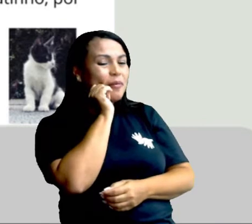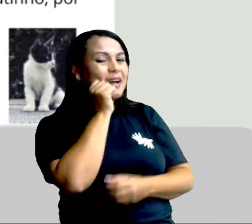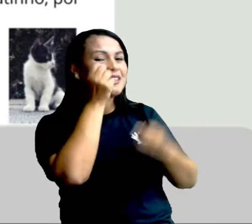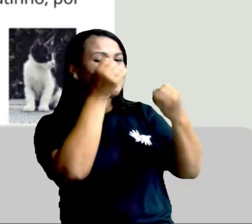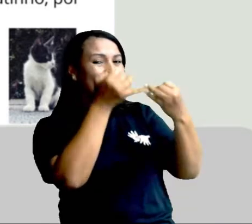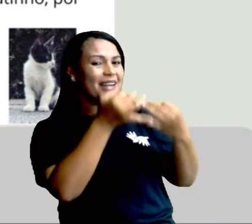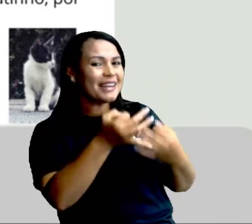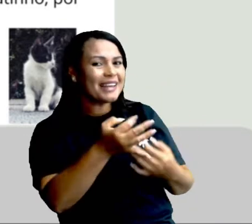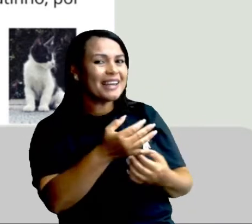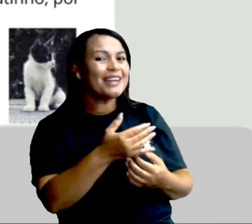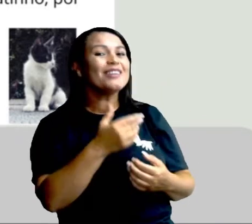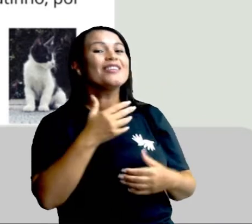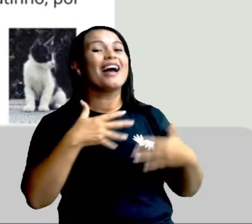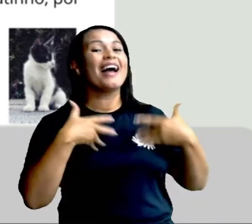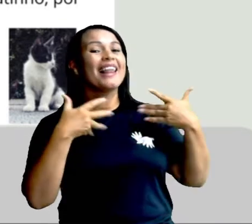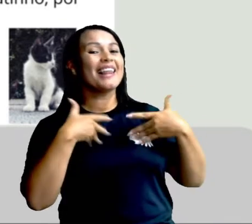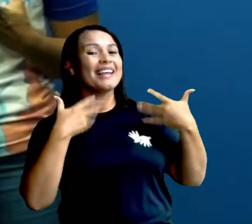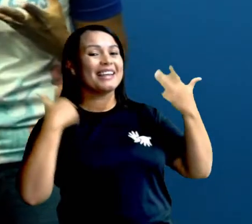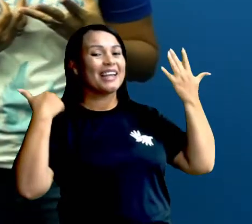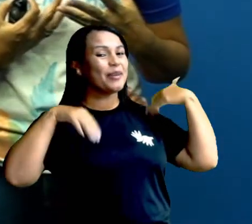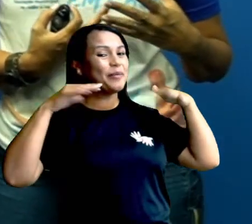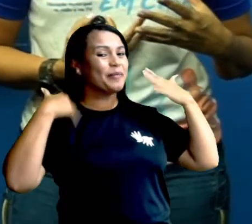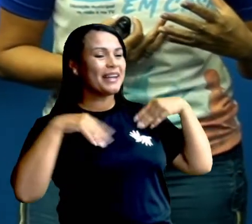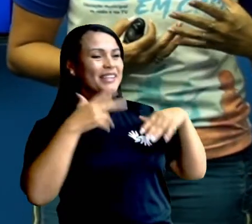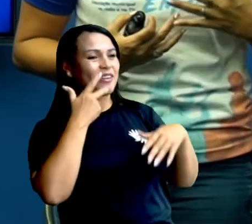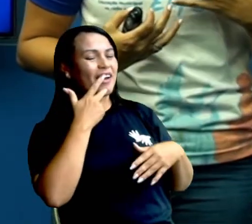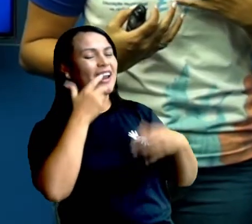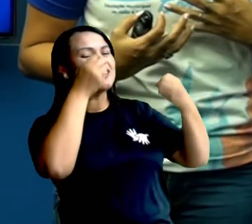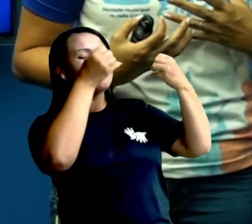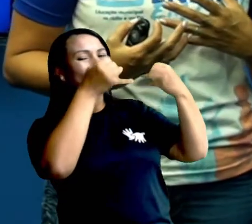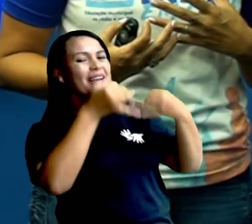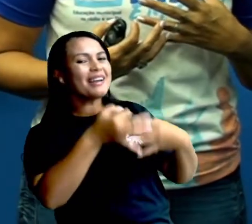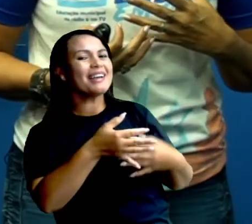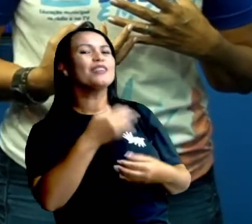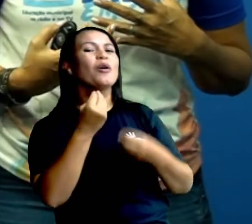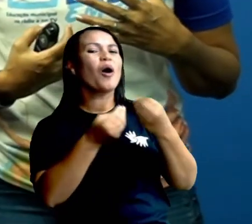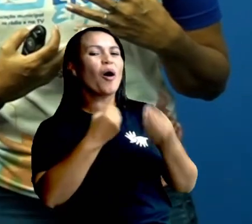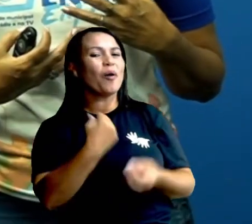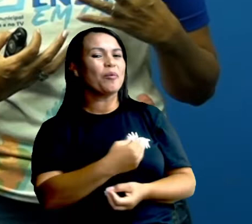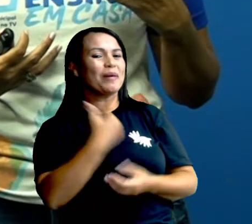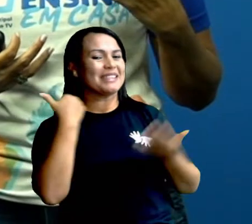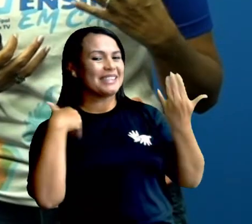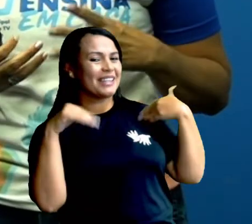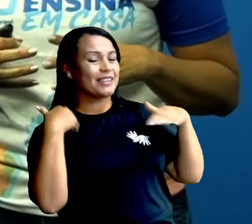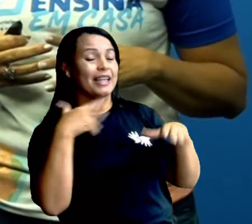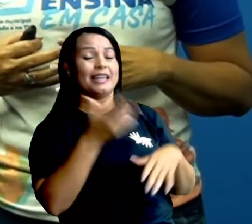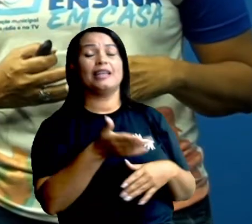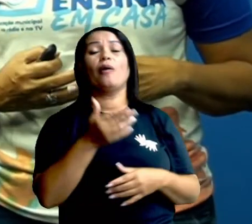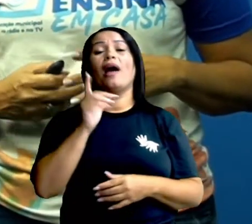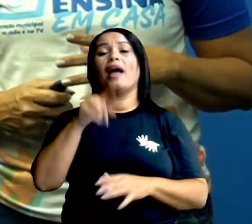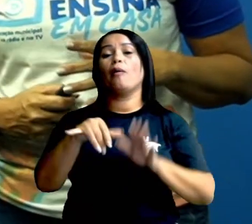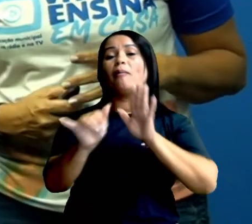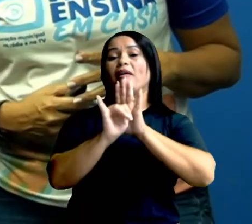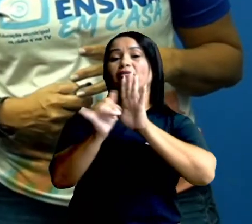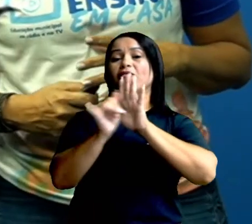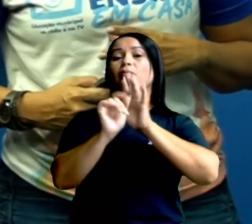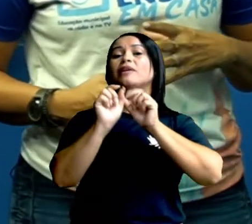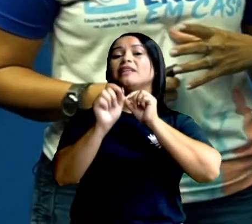passeio. Olha só, isso é só um trechinho, tá, da fábula. Essa fábula é de Monteiro